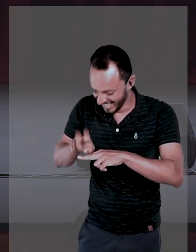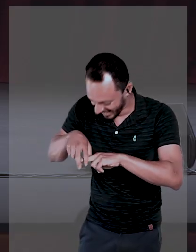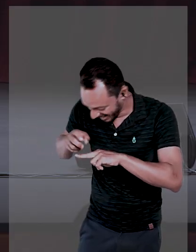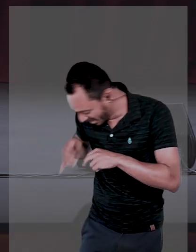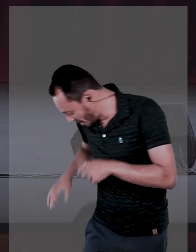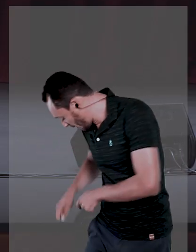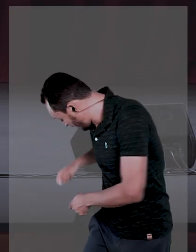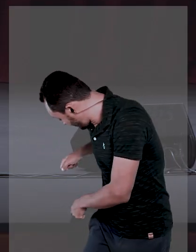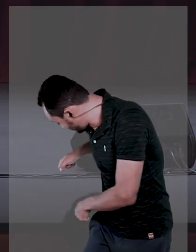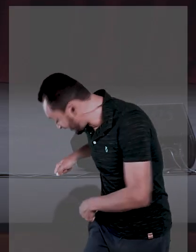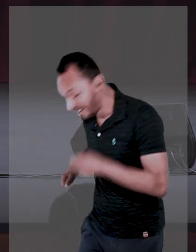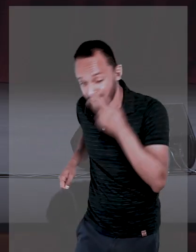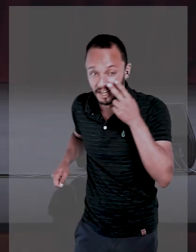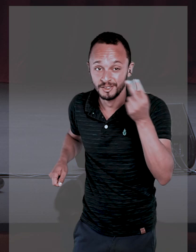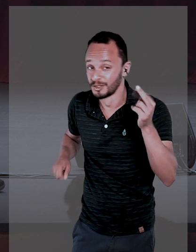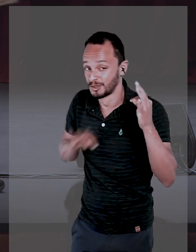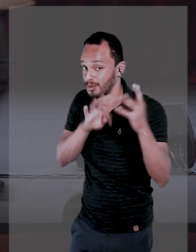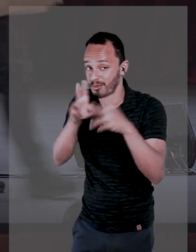D.